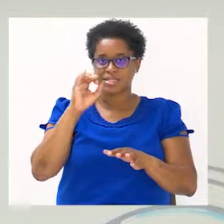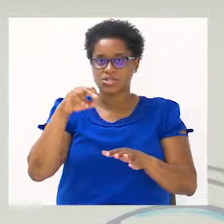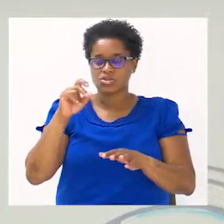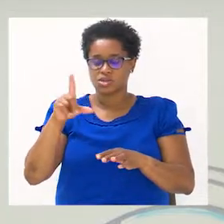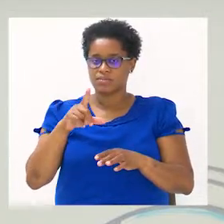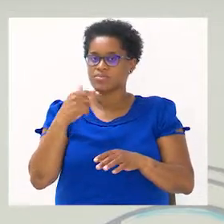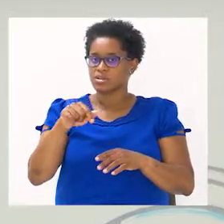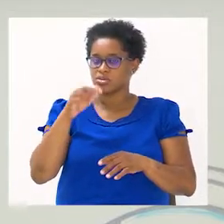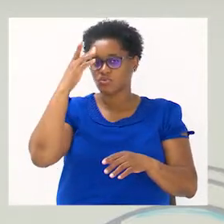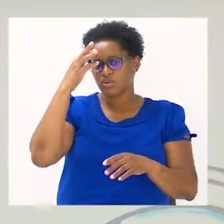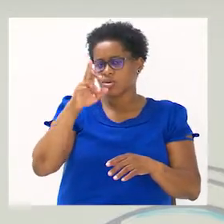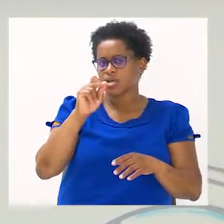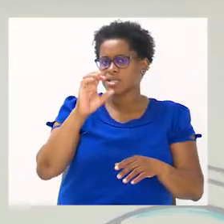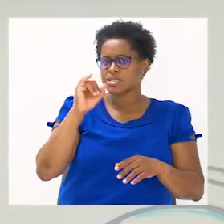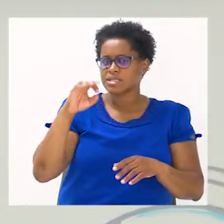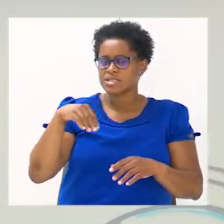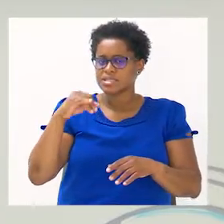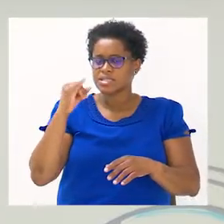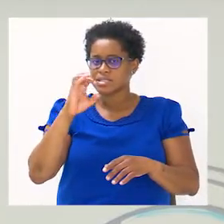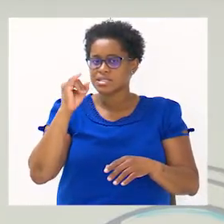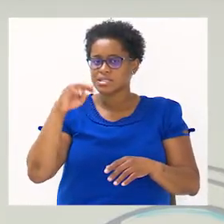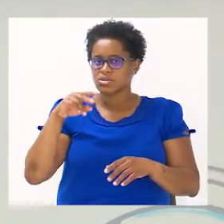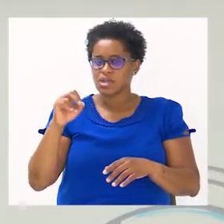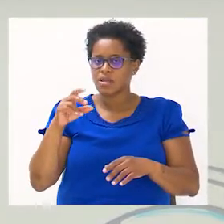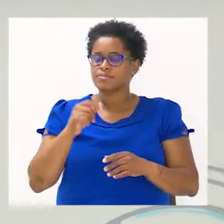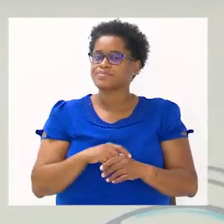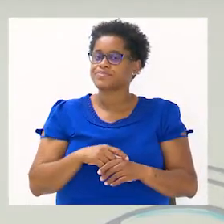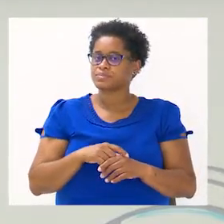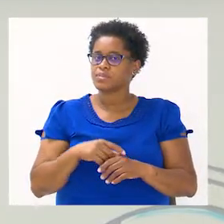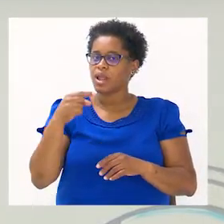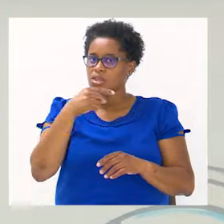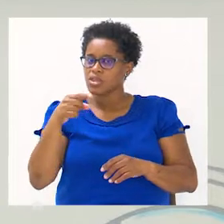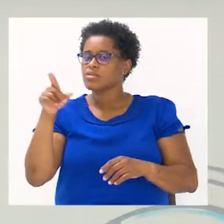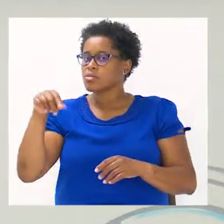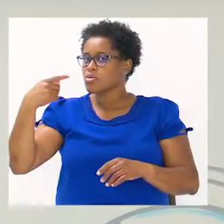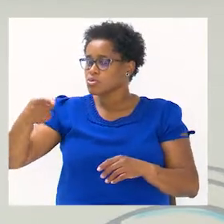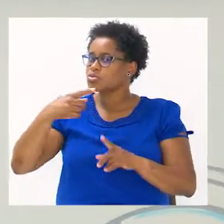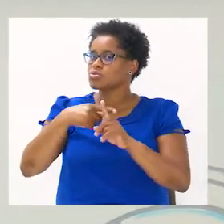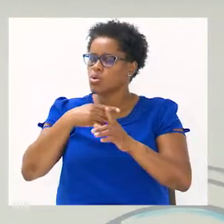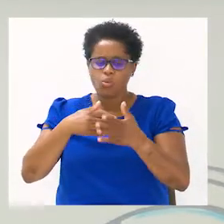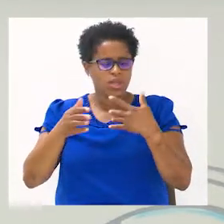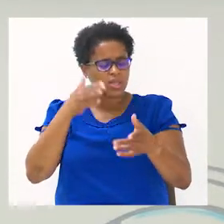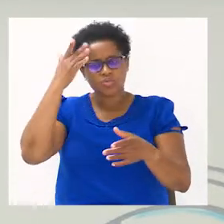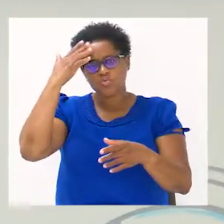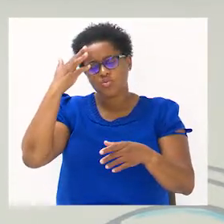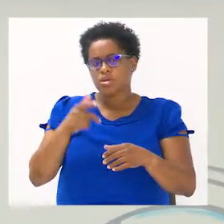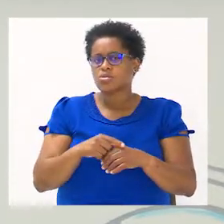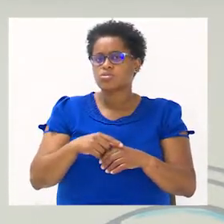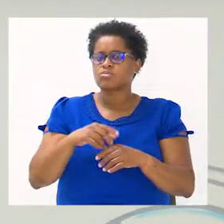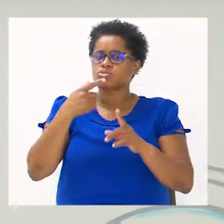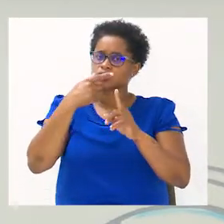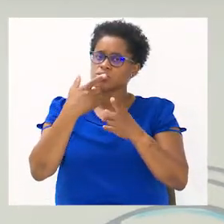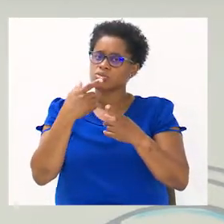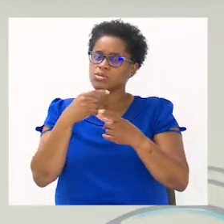racional negativo. 1/2, número racional positivo. Qualquer número negativo é menor do